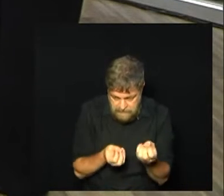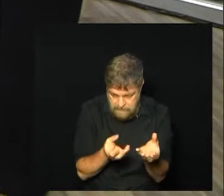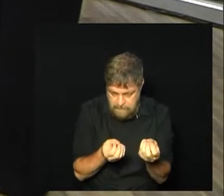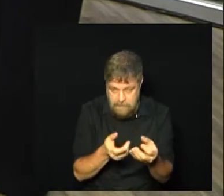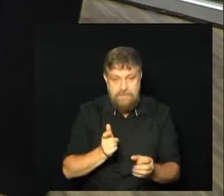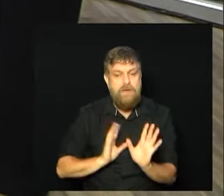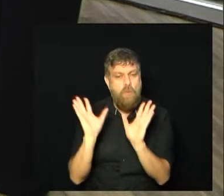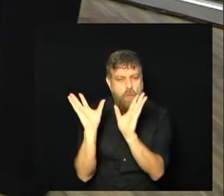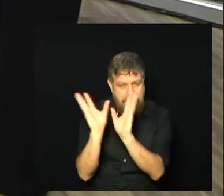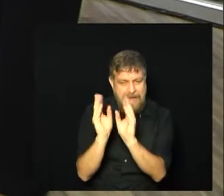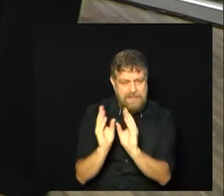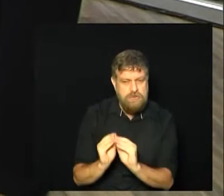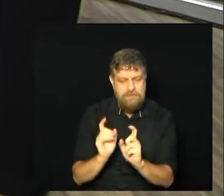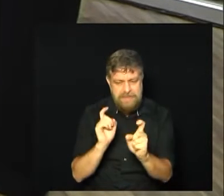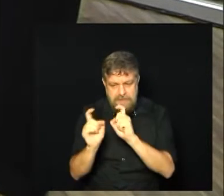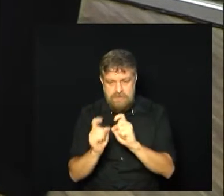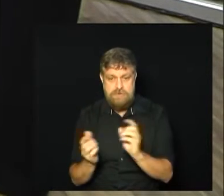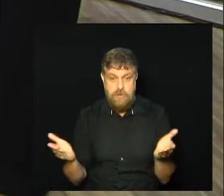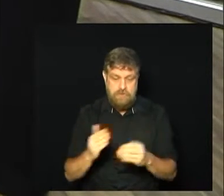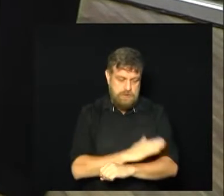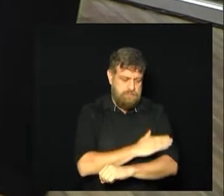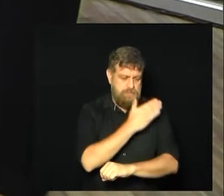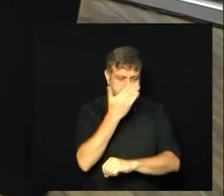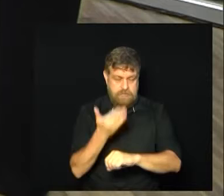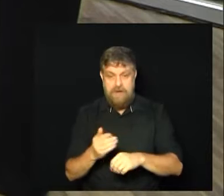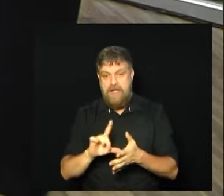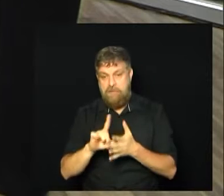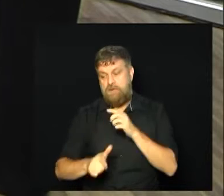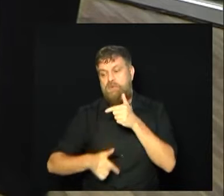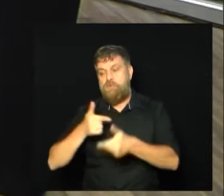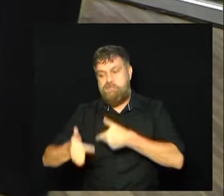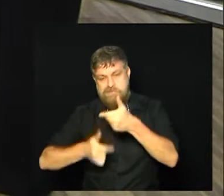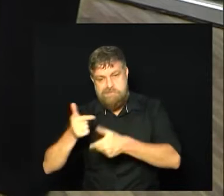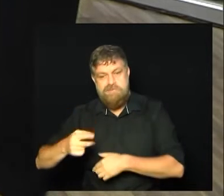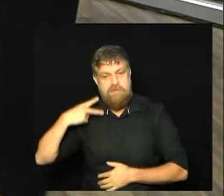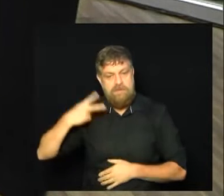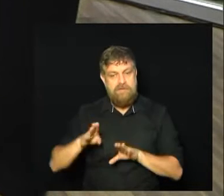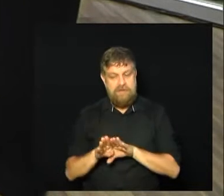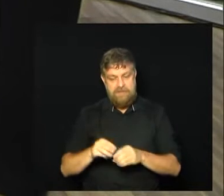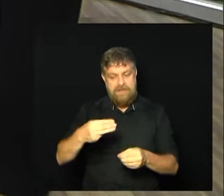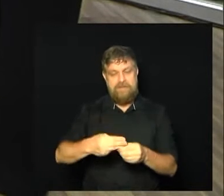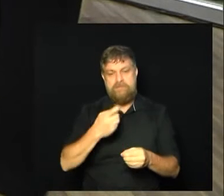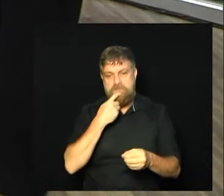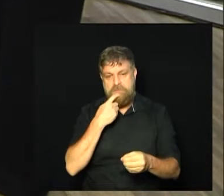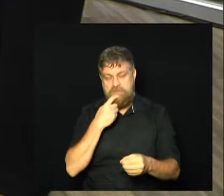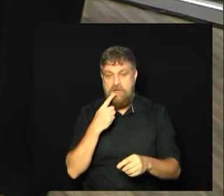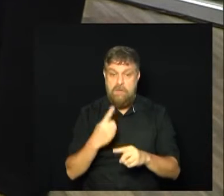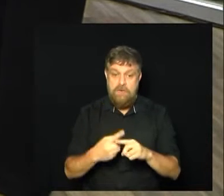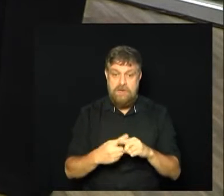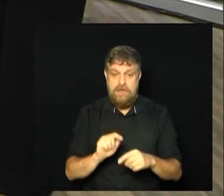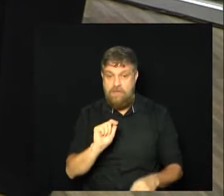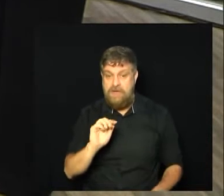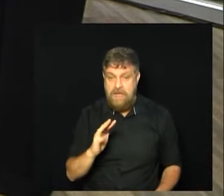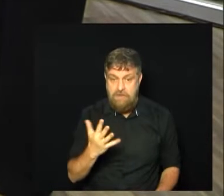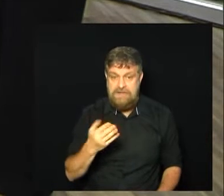traz um resumo dessas reuniões que estão acontecendo hoje e de muito trabalho parlamentar e também aqui da Metrópole, até porque deve